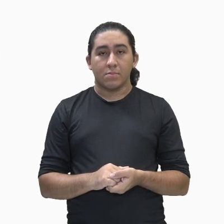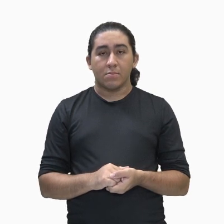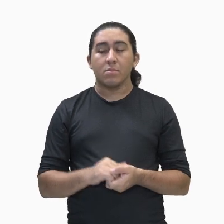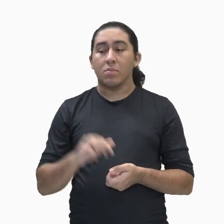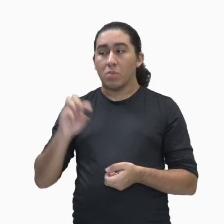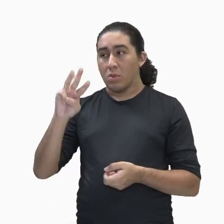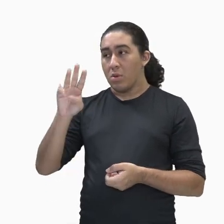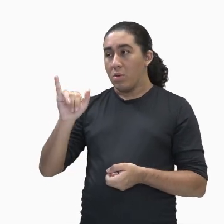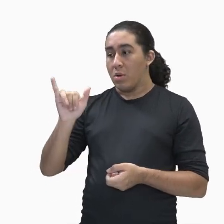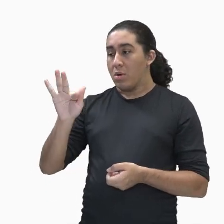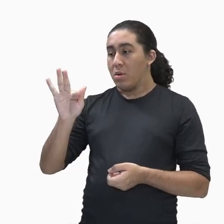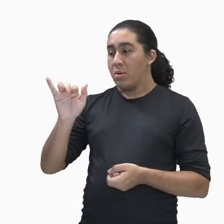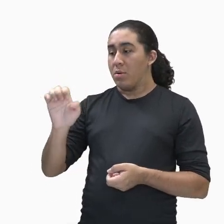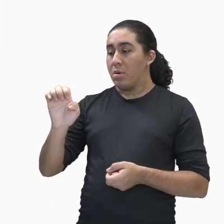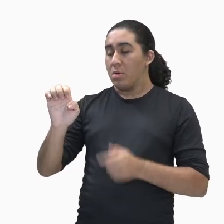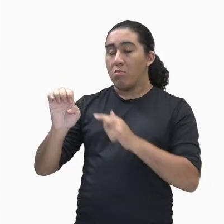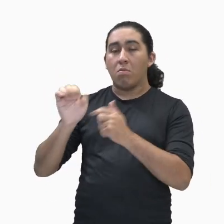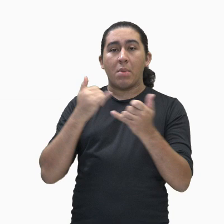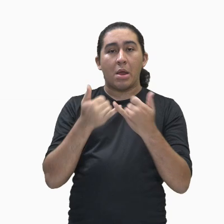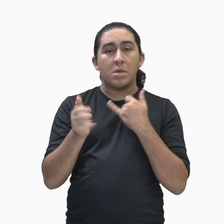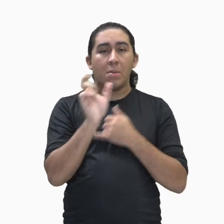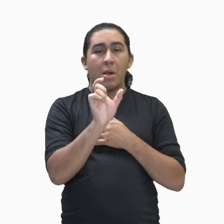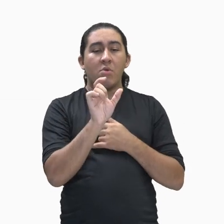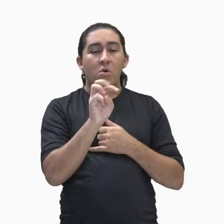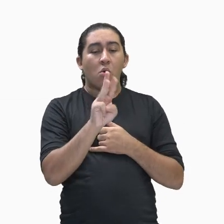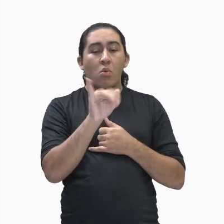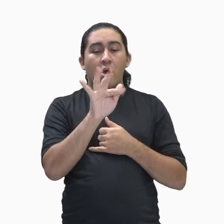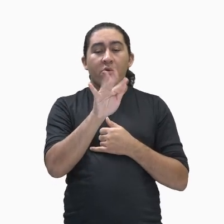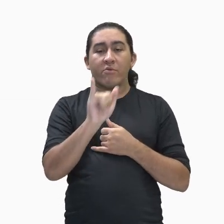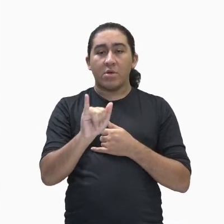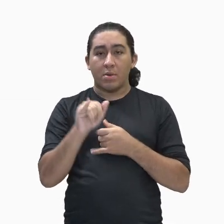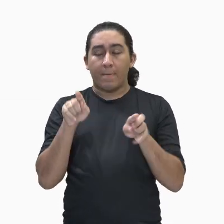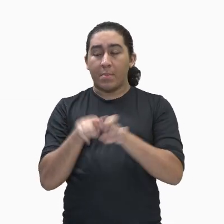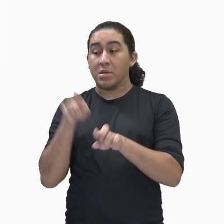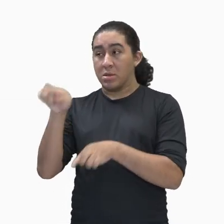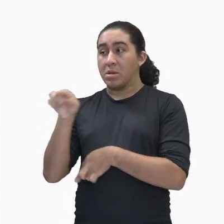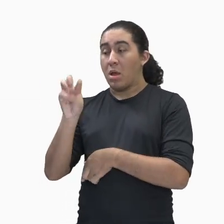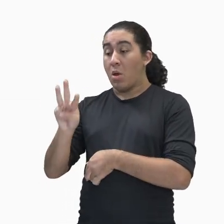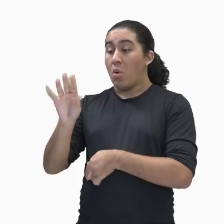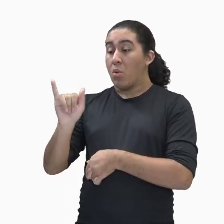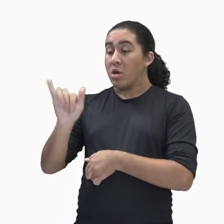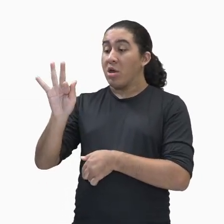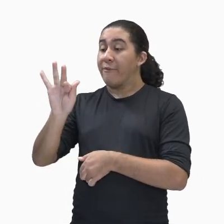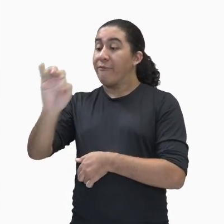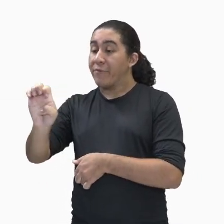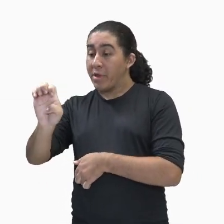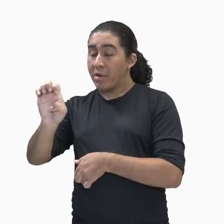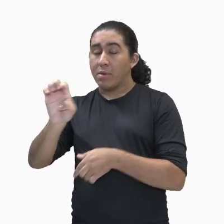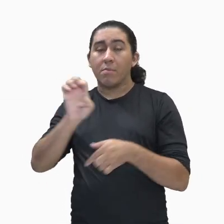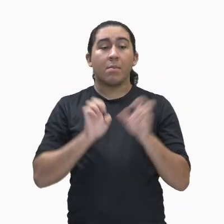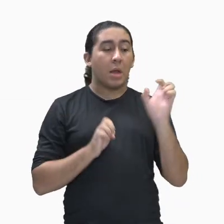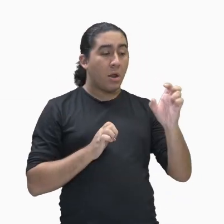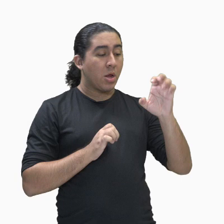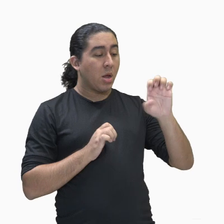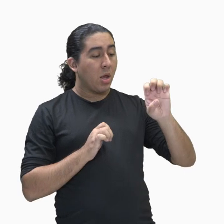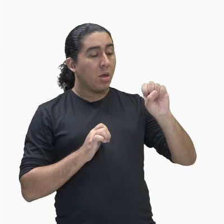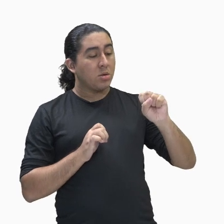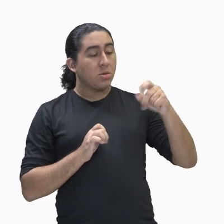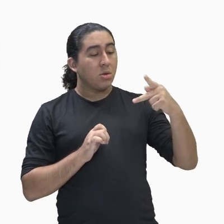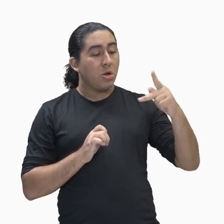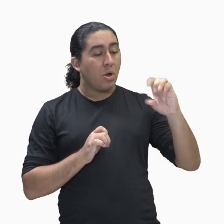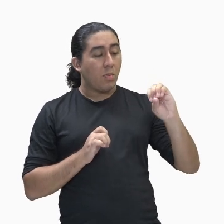eles dois, husband e wife, e entre os dois aqui, brother, sister. Então, vamos ver um pouquinho mais desse vocabulário